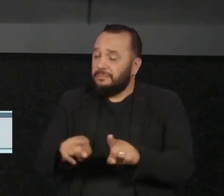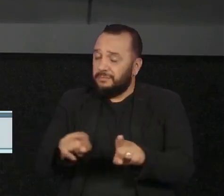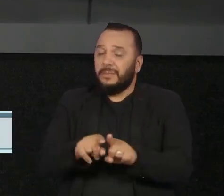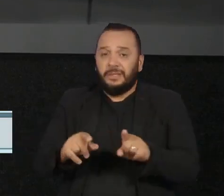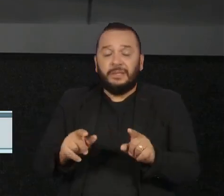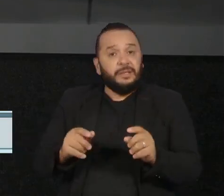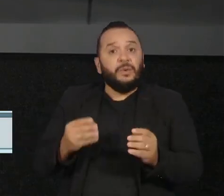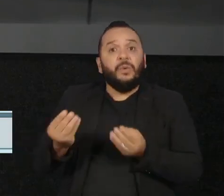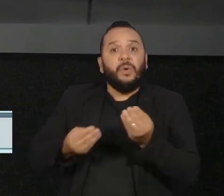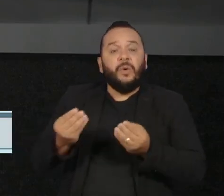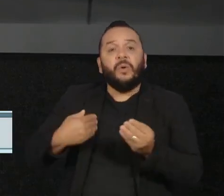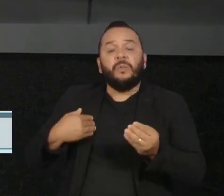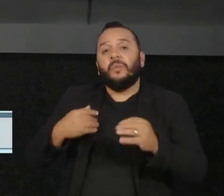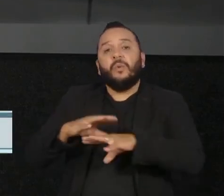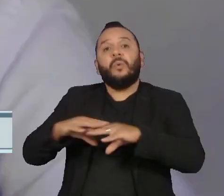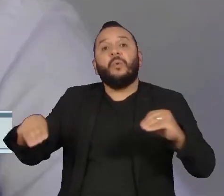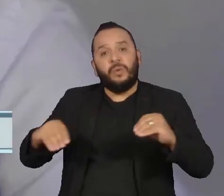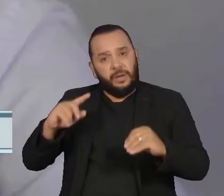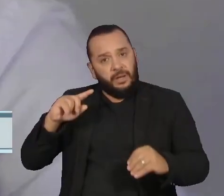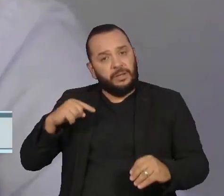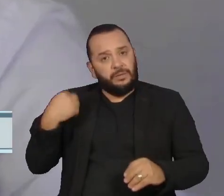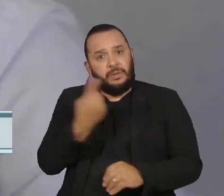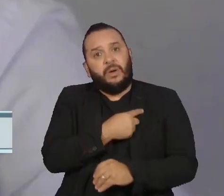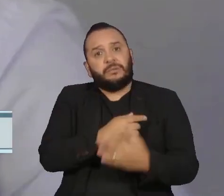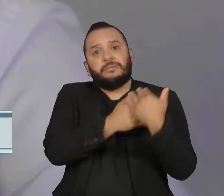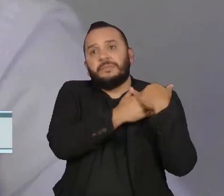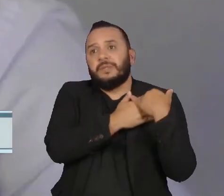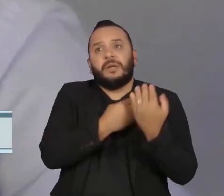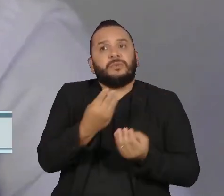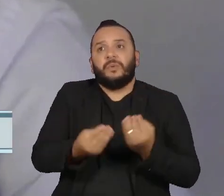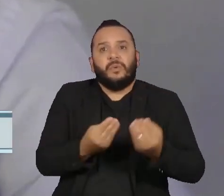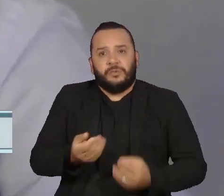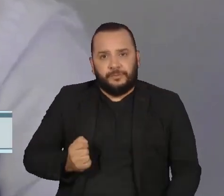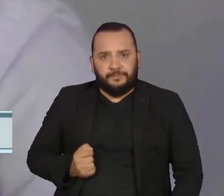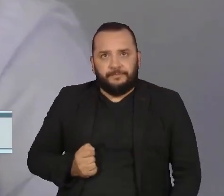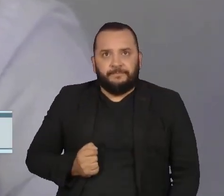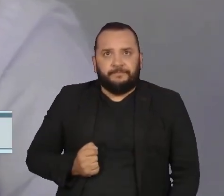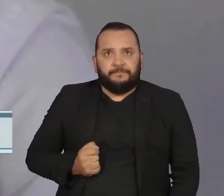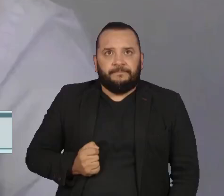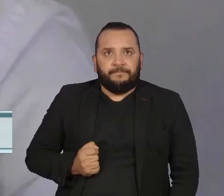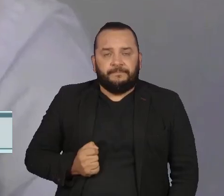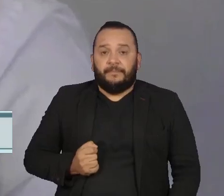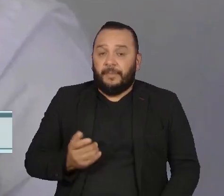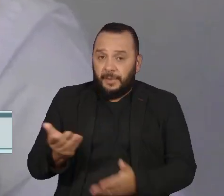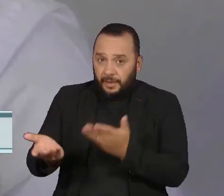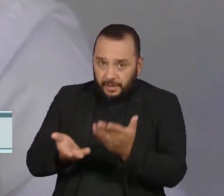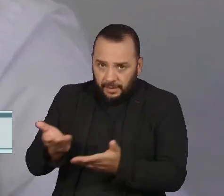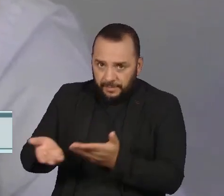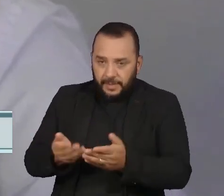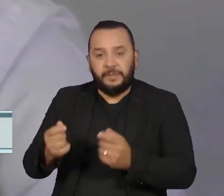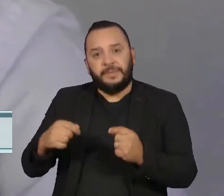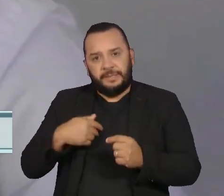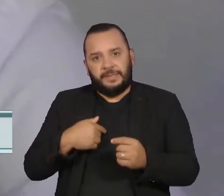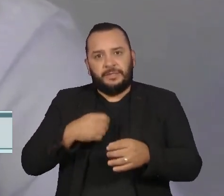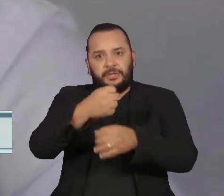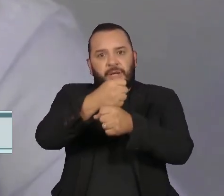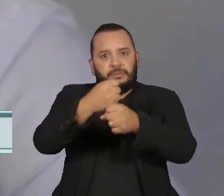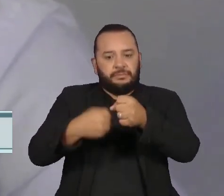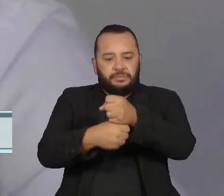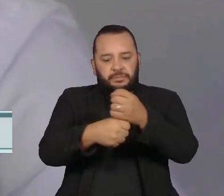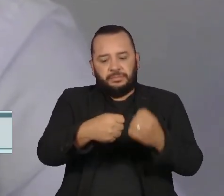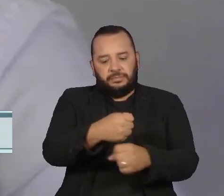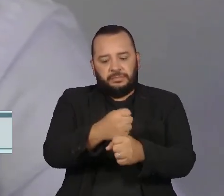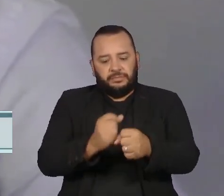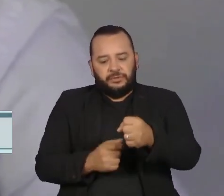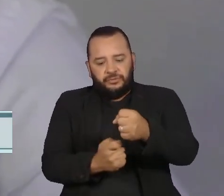né, a cura passa, às vezes, por todos nós, né? Porque a gente precisa, muitas vezes, para o tratamento do transplante de medula. E o transplante de